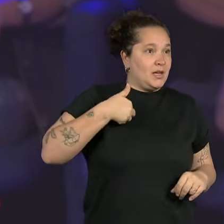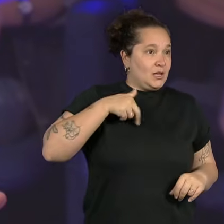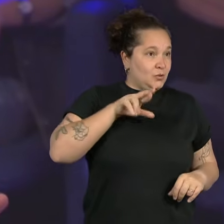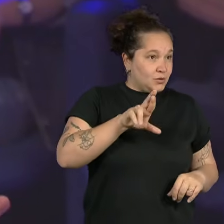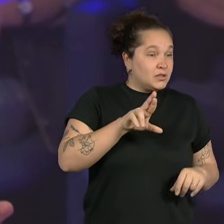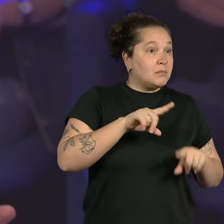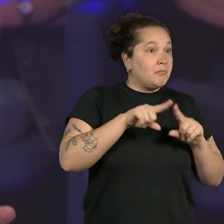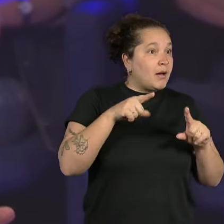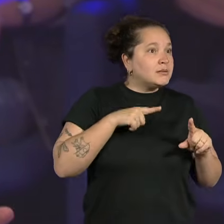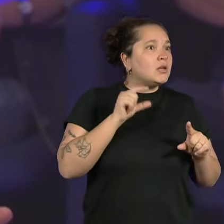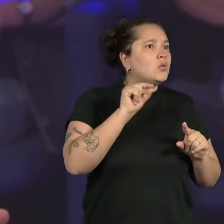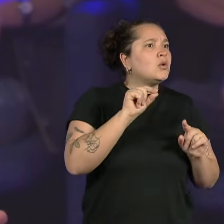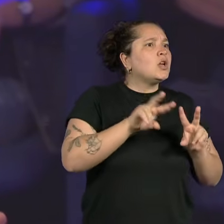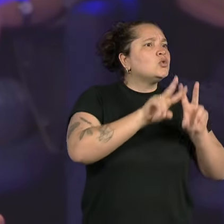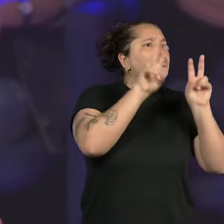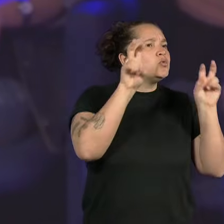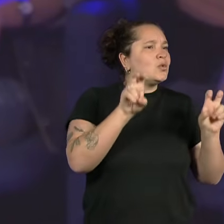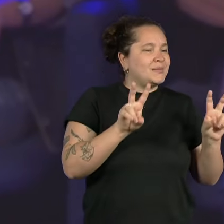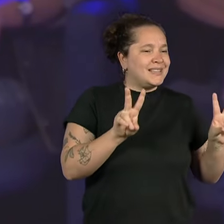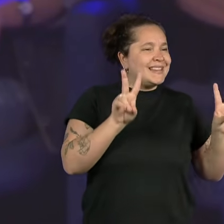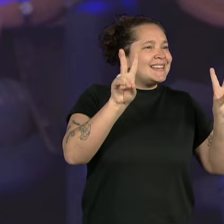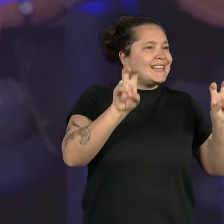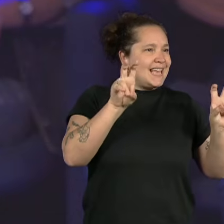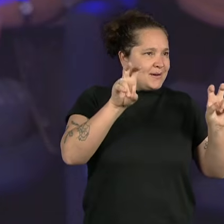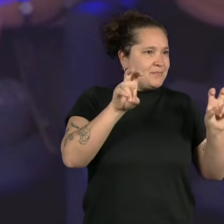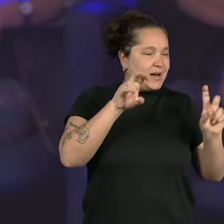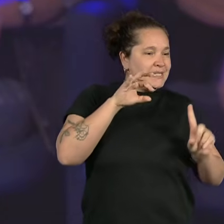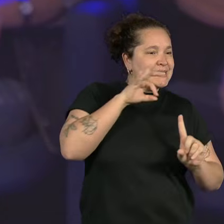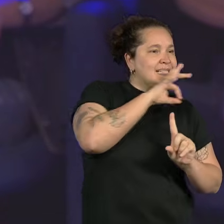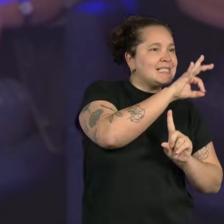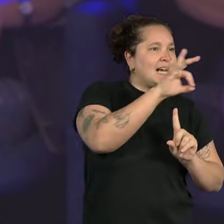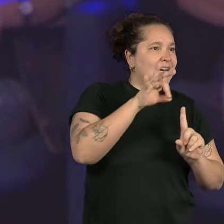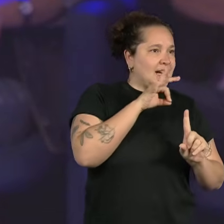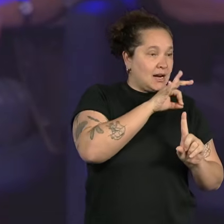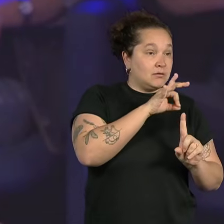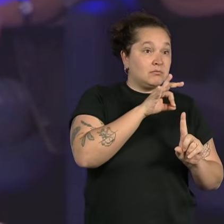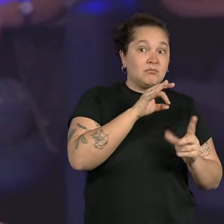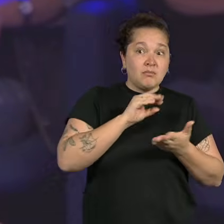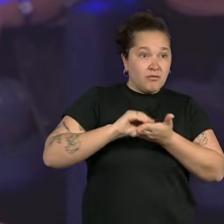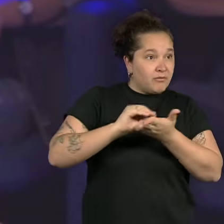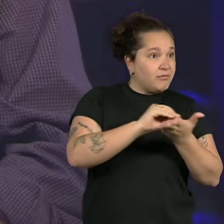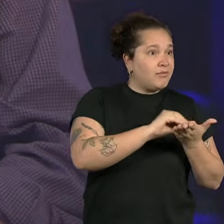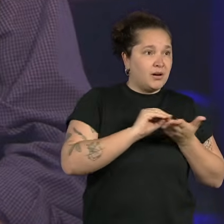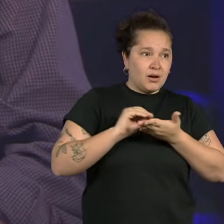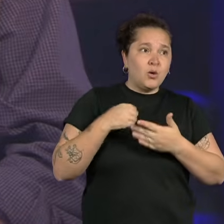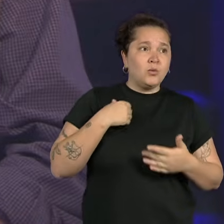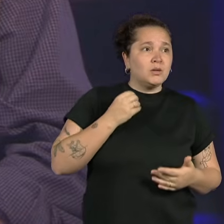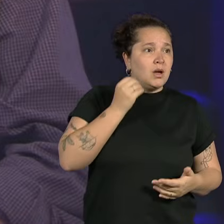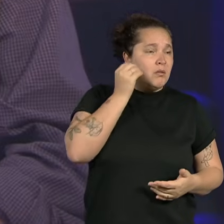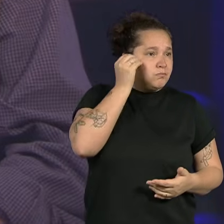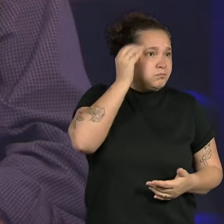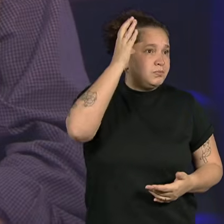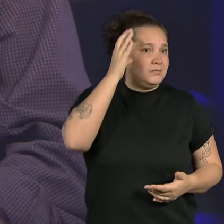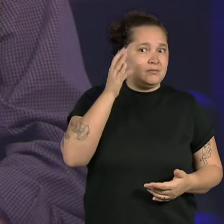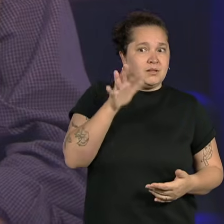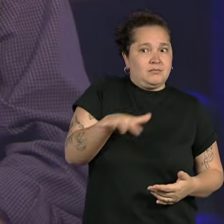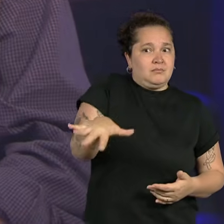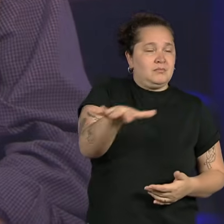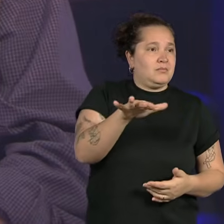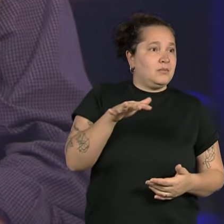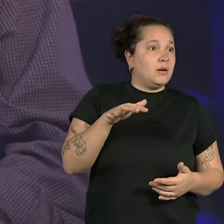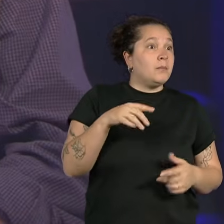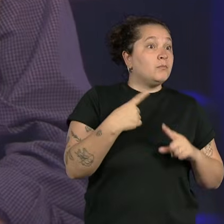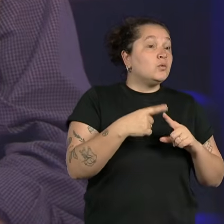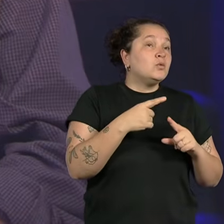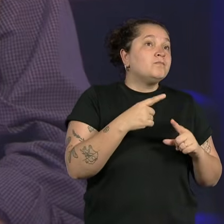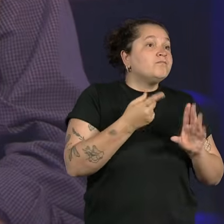do sagrado que é muito legal. E eu acho que é uma carência da humanidade do sagrado, no sentido mais bonito do sagrado, porque às vezes